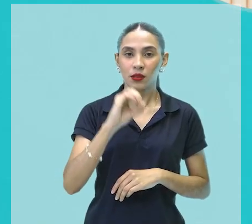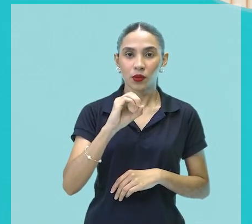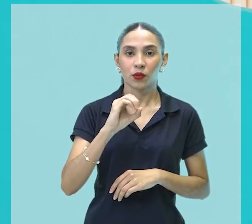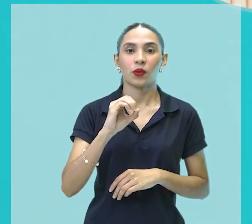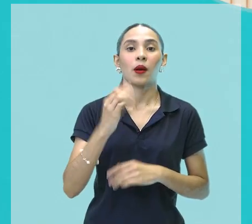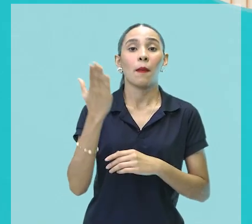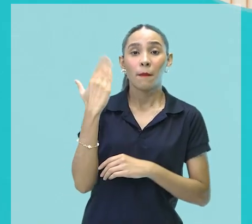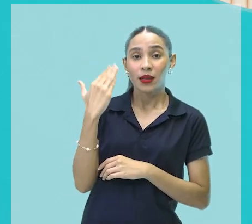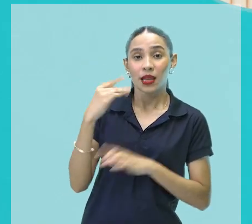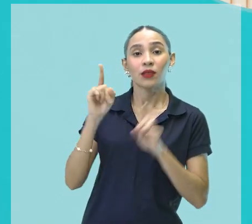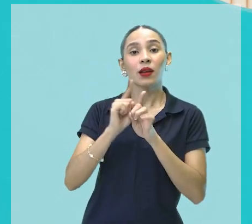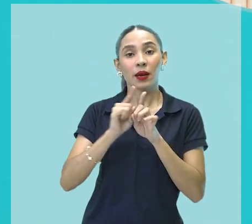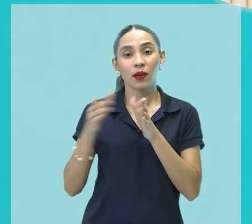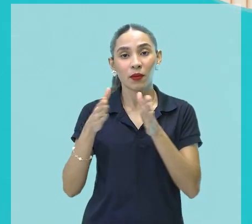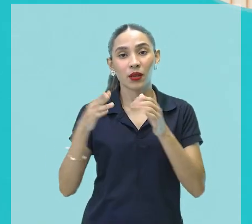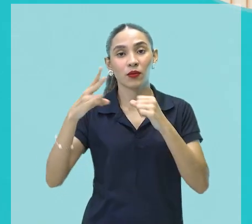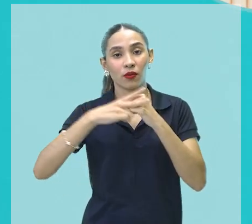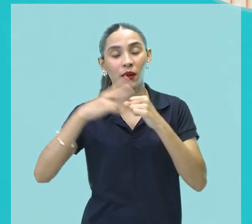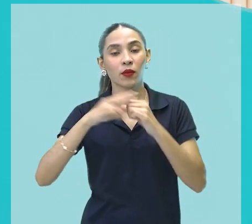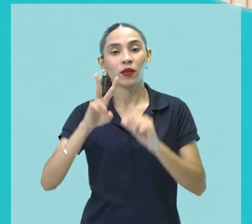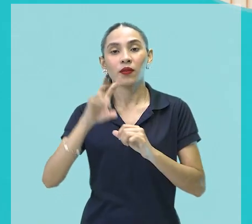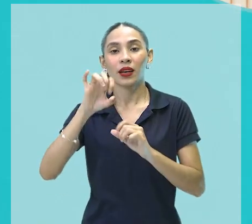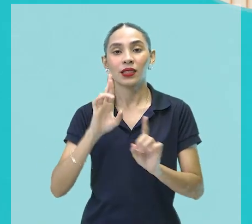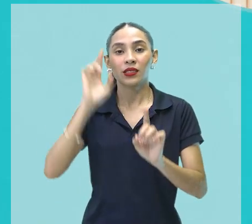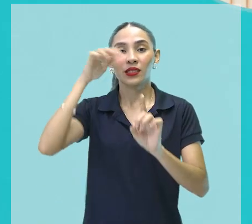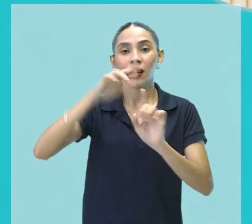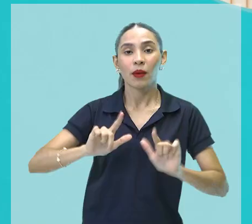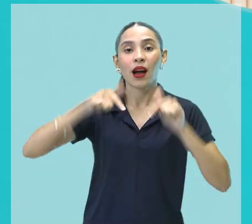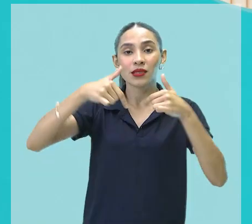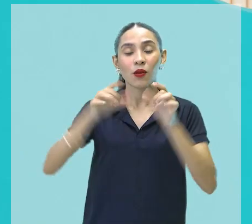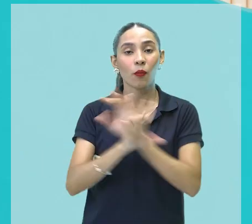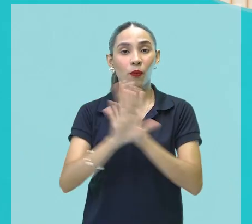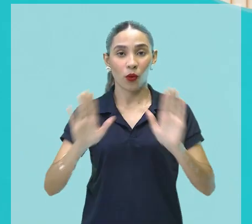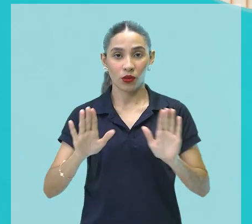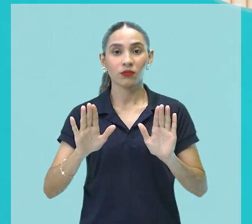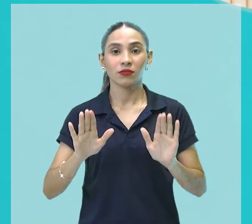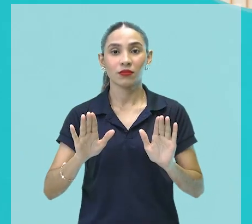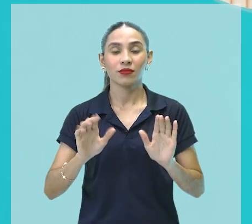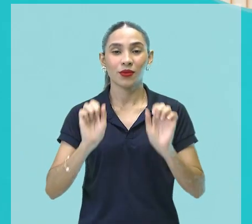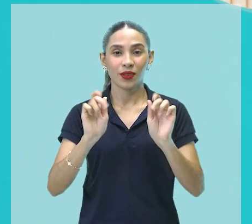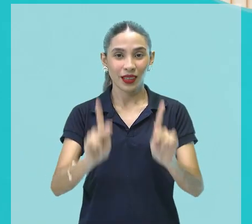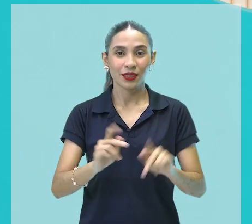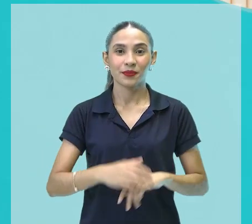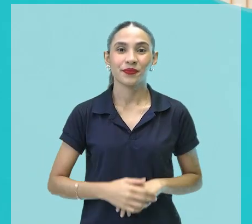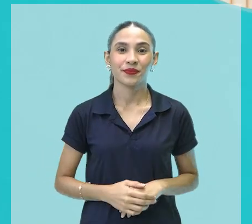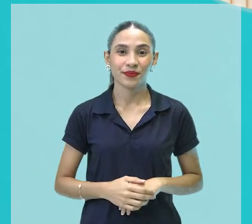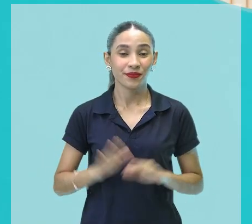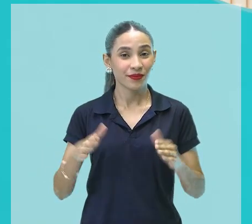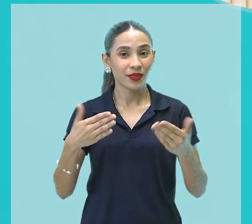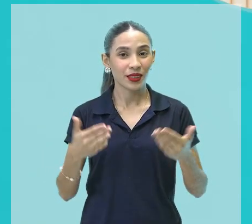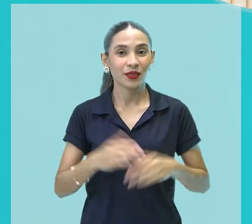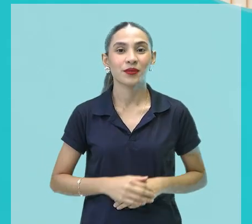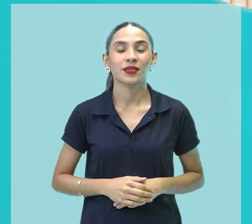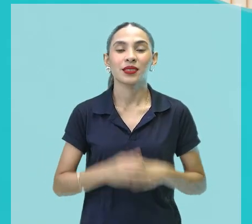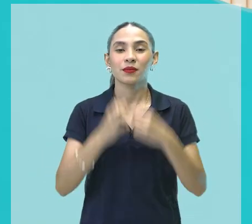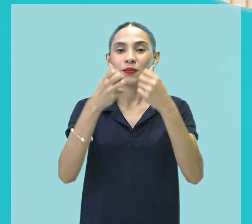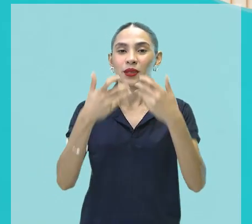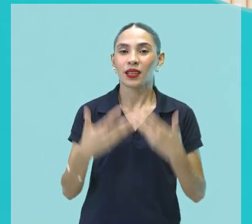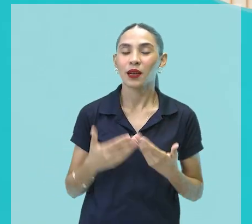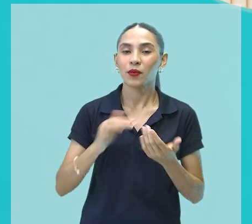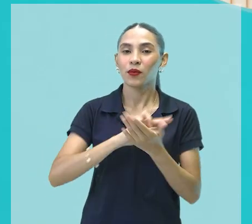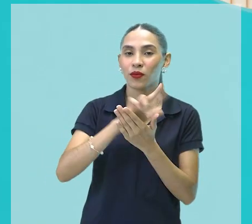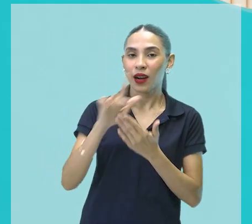formas nominais do verbo que indica que uma ação está pronta e acabada. Tá bom, gente? Bem, nós falamos aí sobre